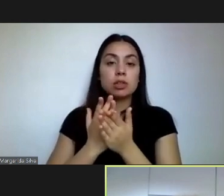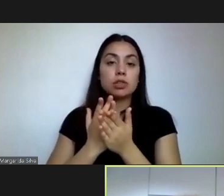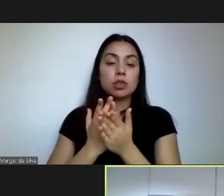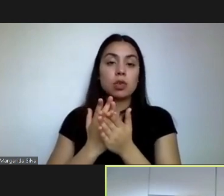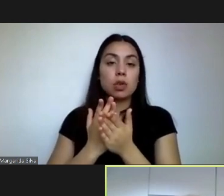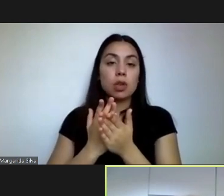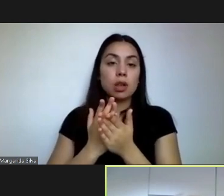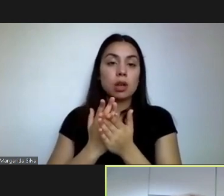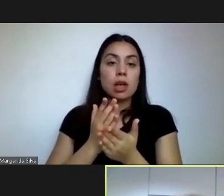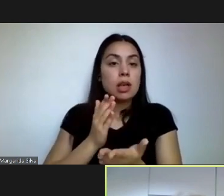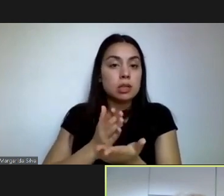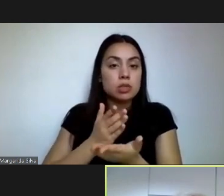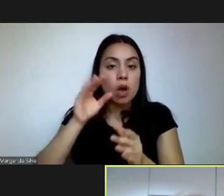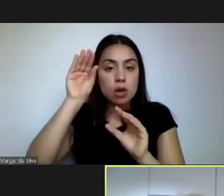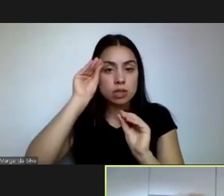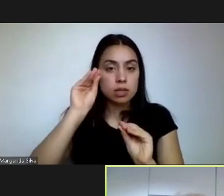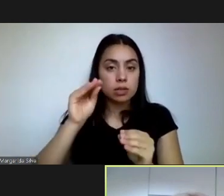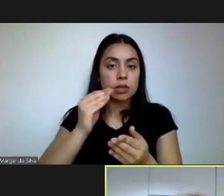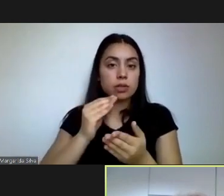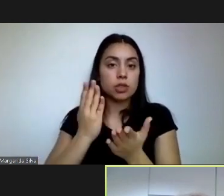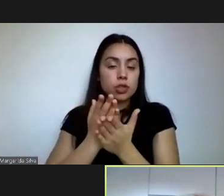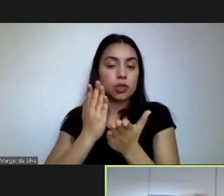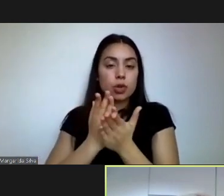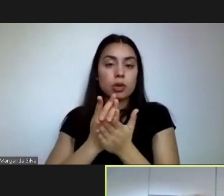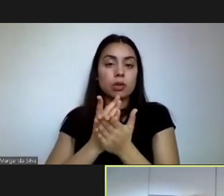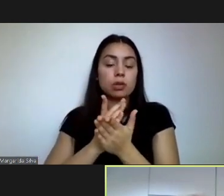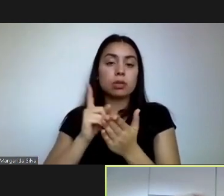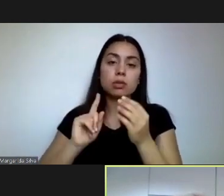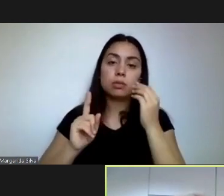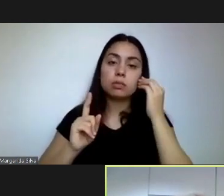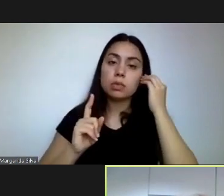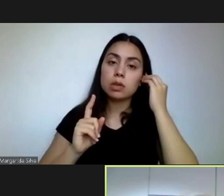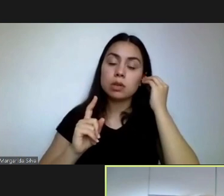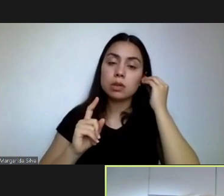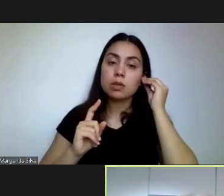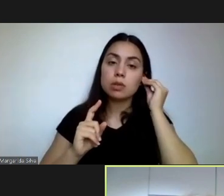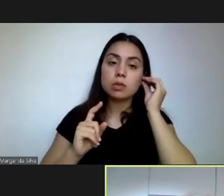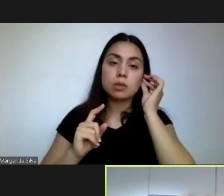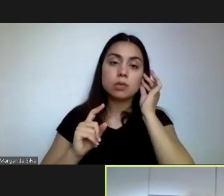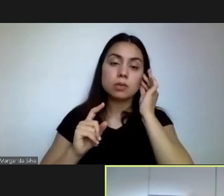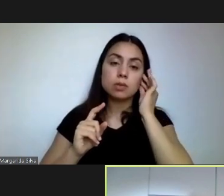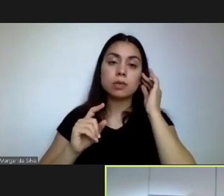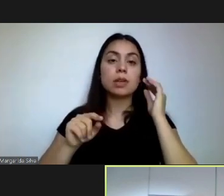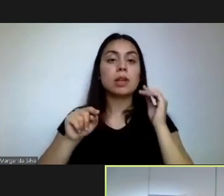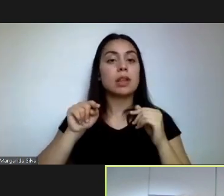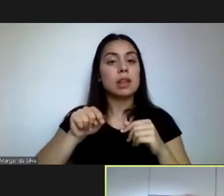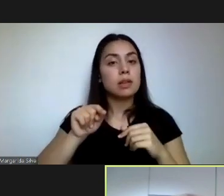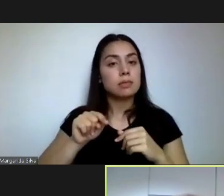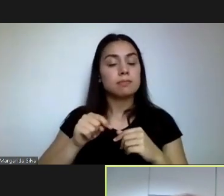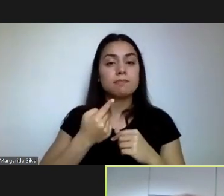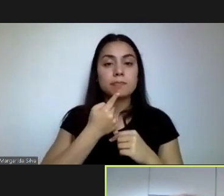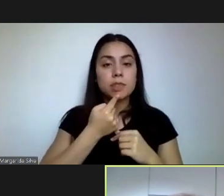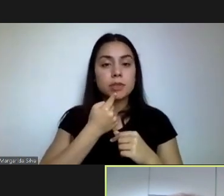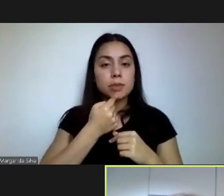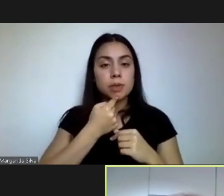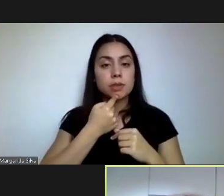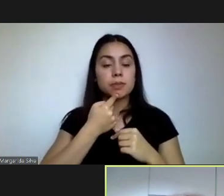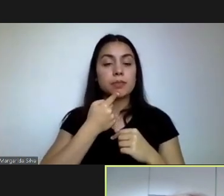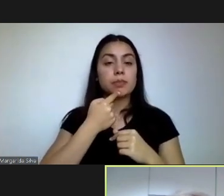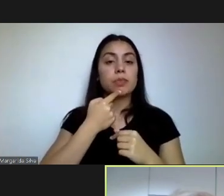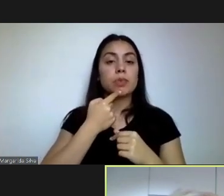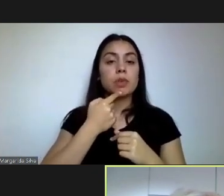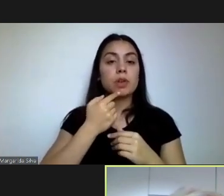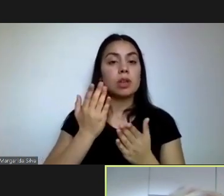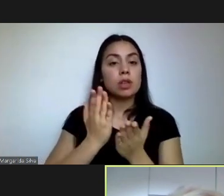que ensina que Portugal teve um passado colonial e que dessas percepções, muito também, e aqui